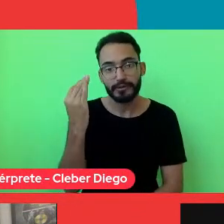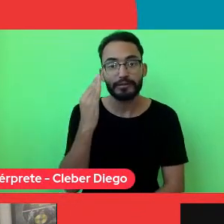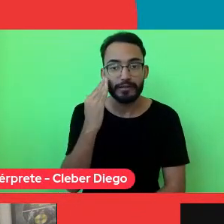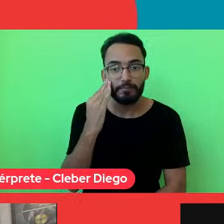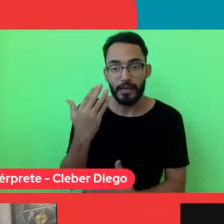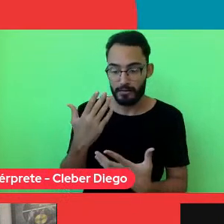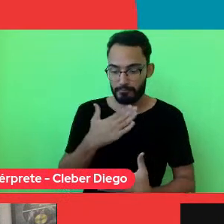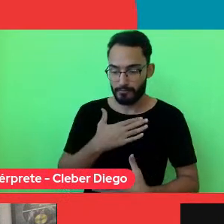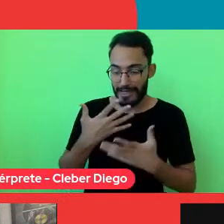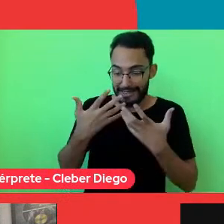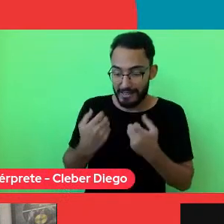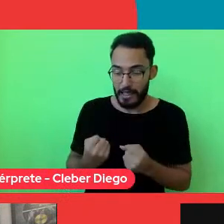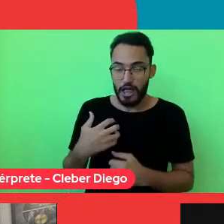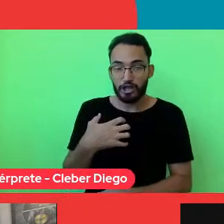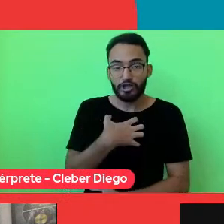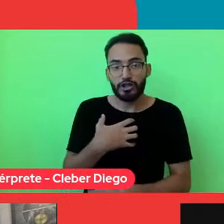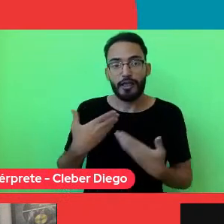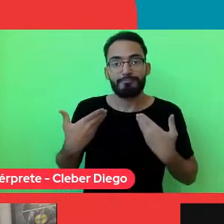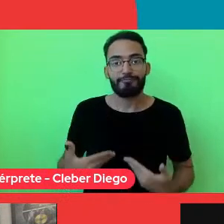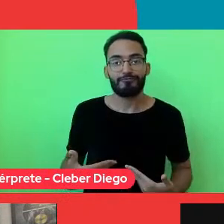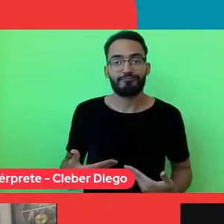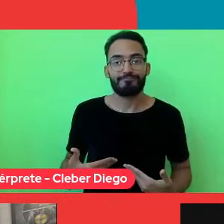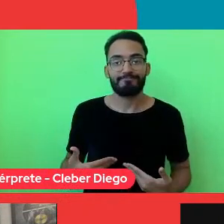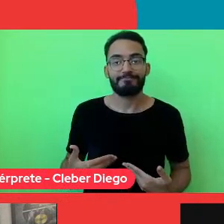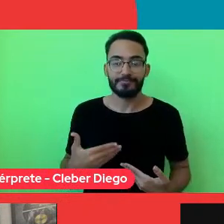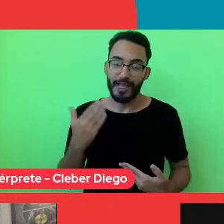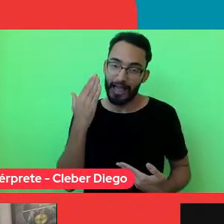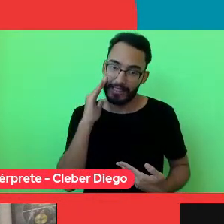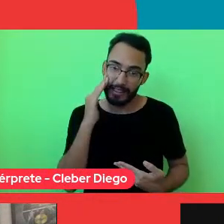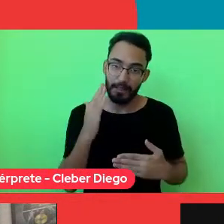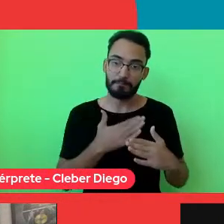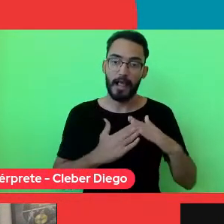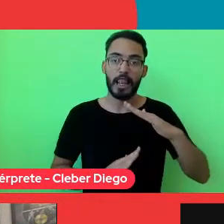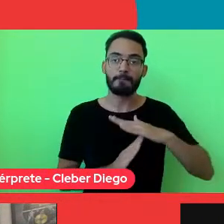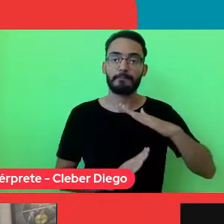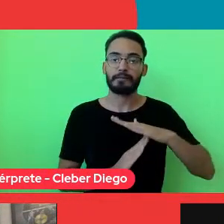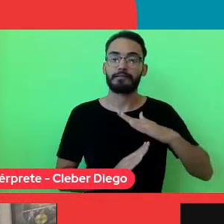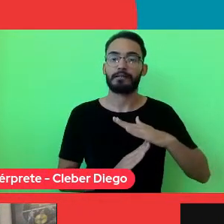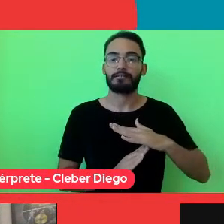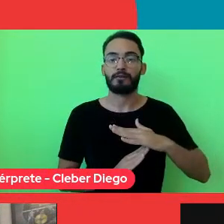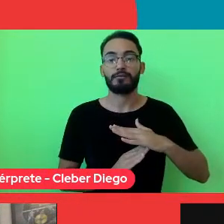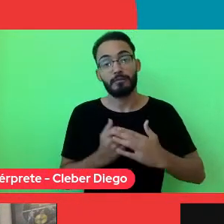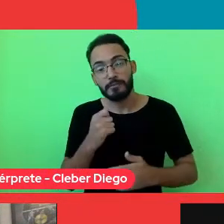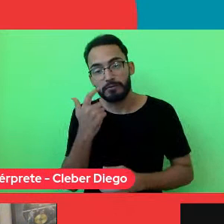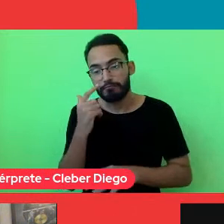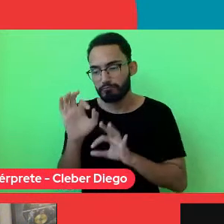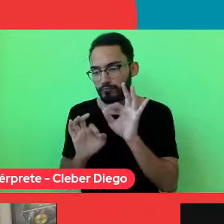se aceitar do jeito que você é e entender as suas limitações e ver o que fazer com elas, né? Você pode